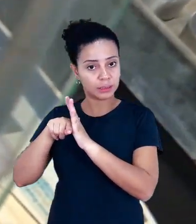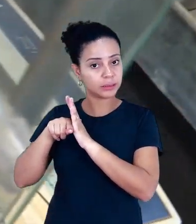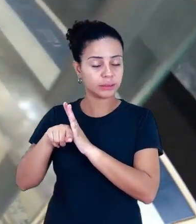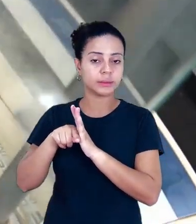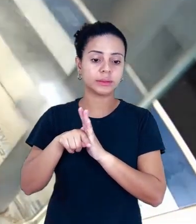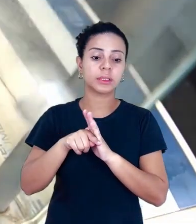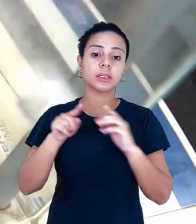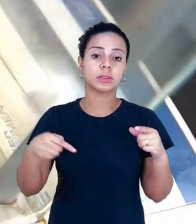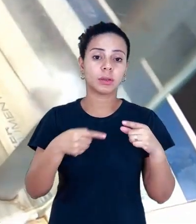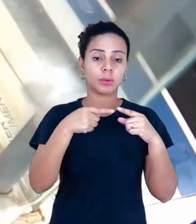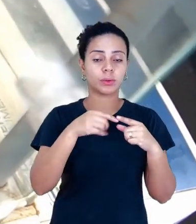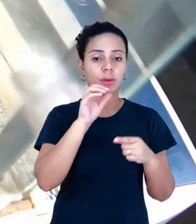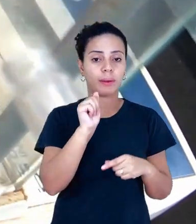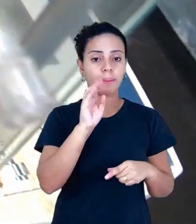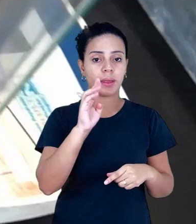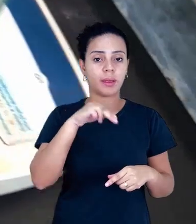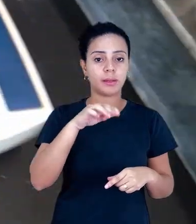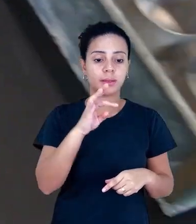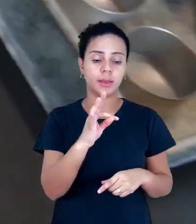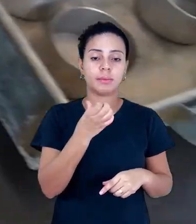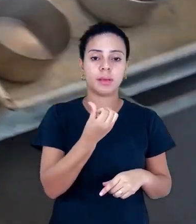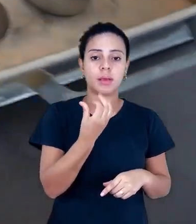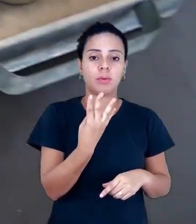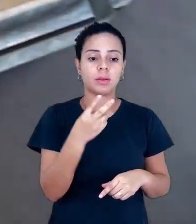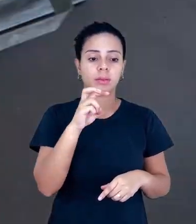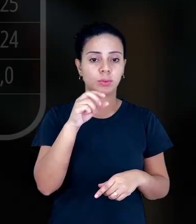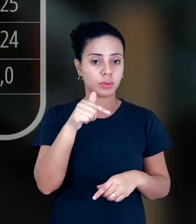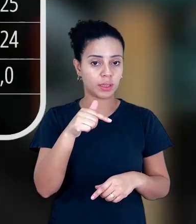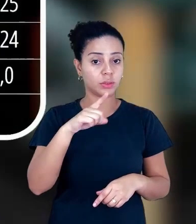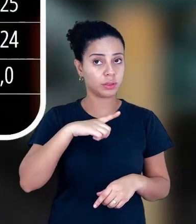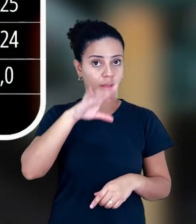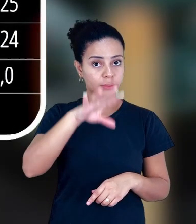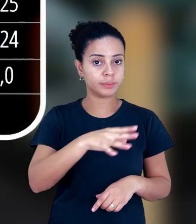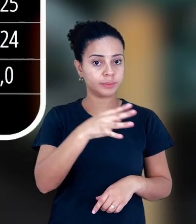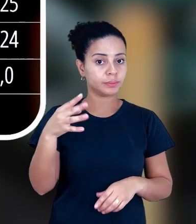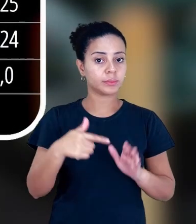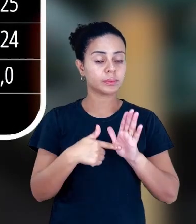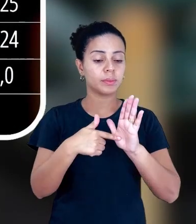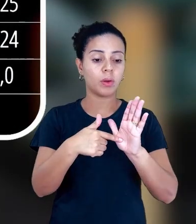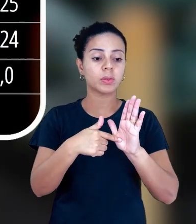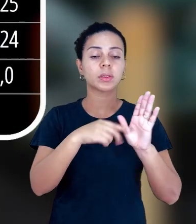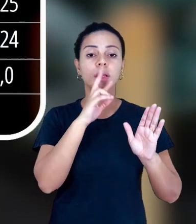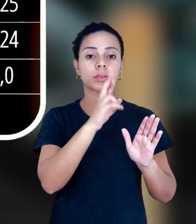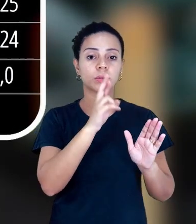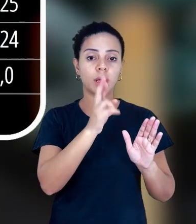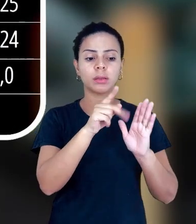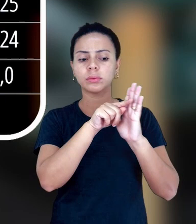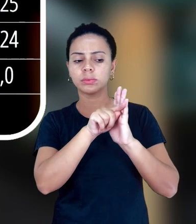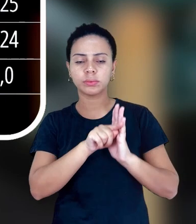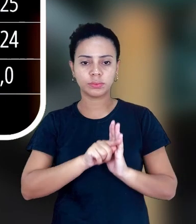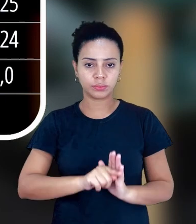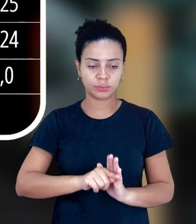ponto, conforme a ABNT-NBR 6457. Agora, para o desenvolvimento dos resultados